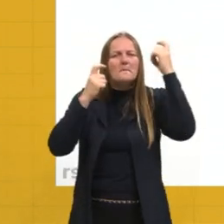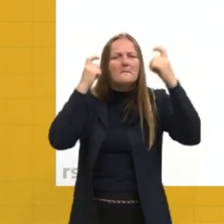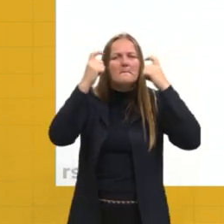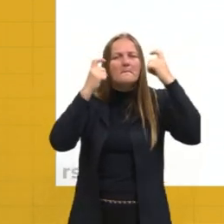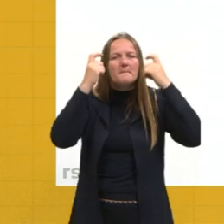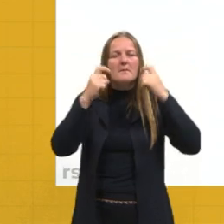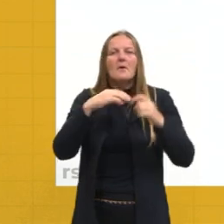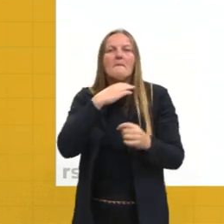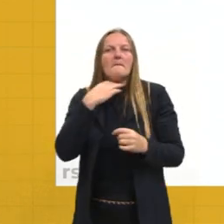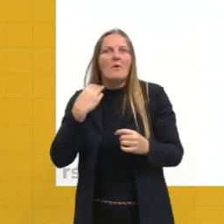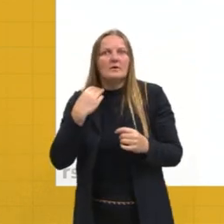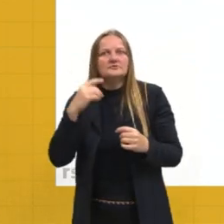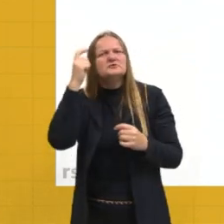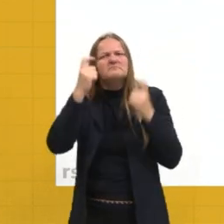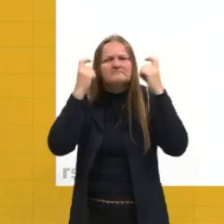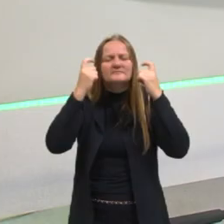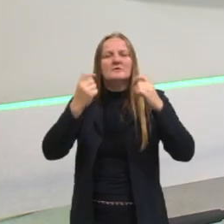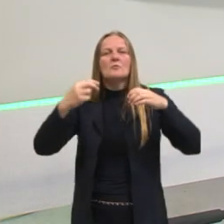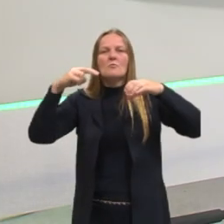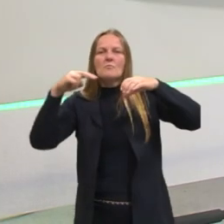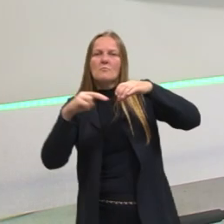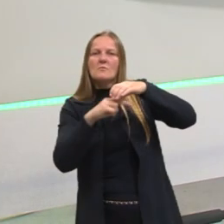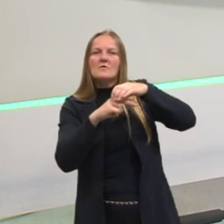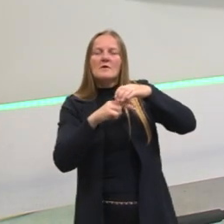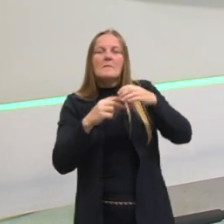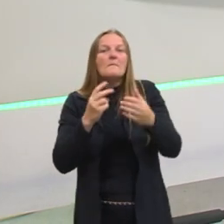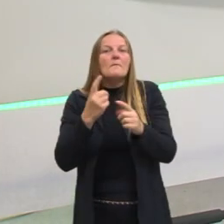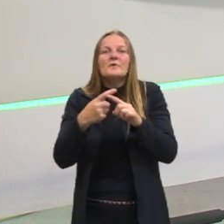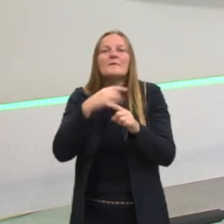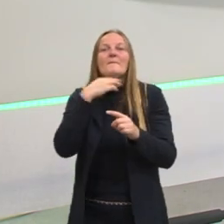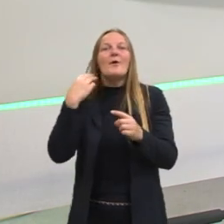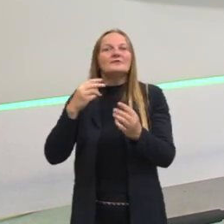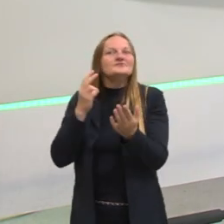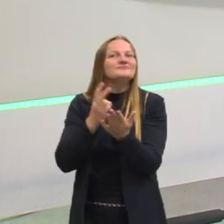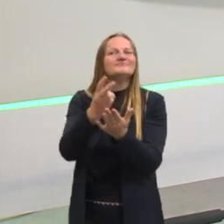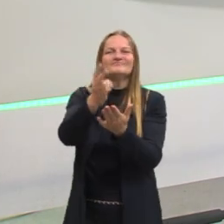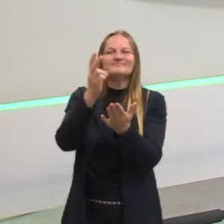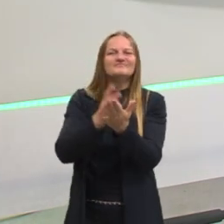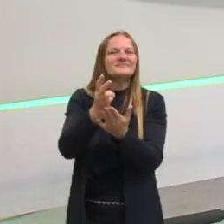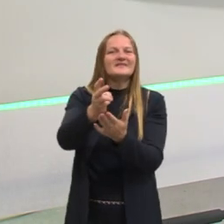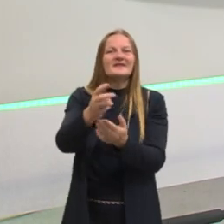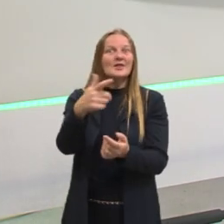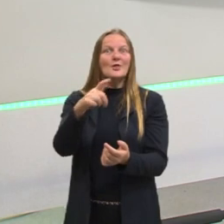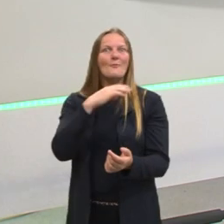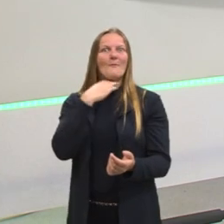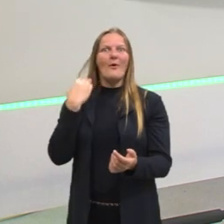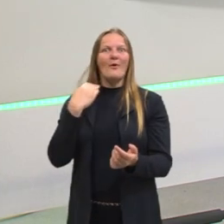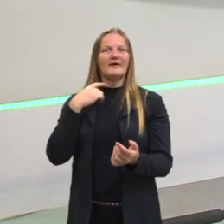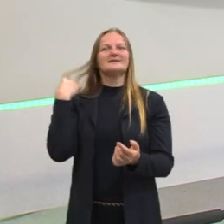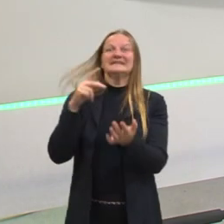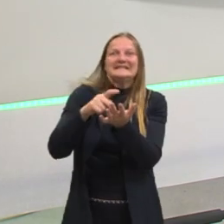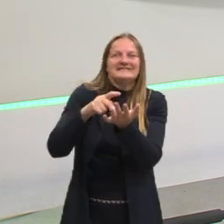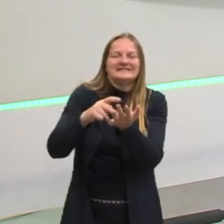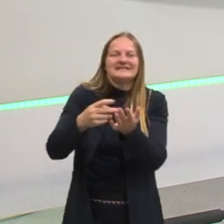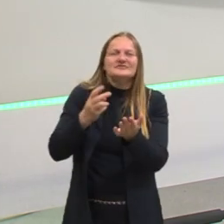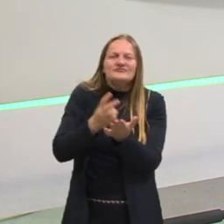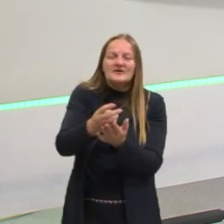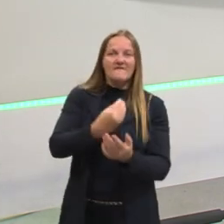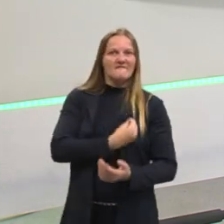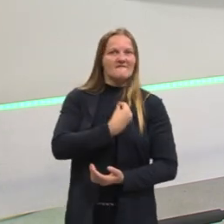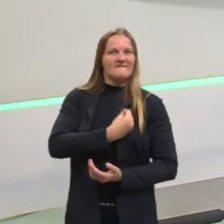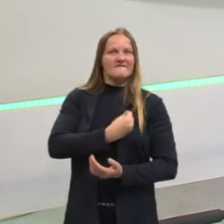com a morte Aliás com a imortalidade Esta é uma característica muito importante do Povo Egito eles